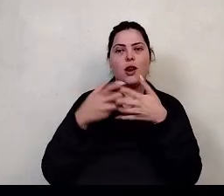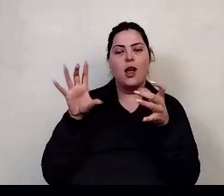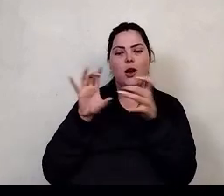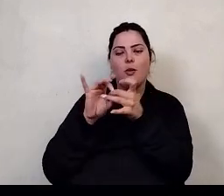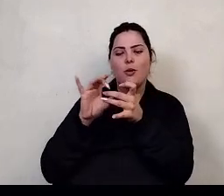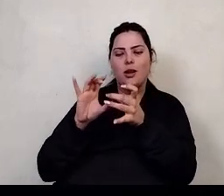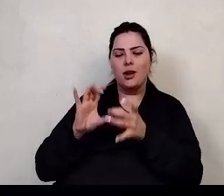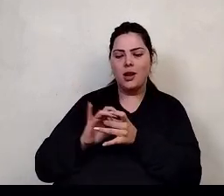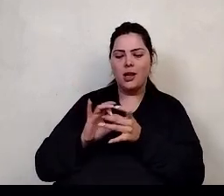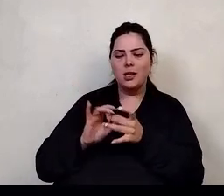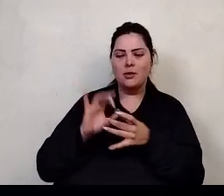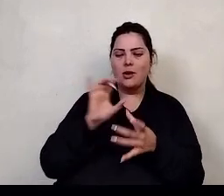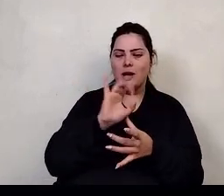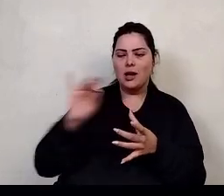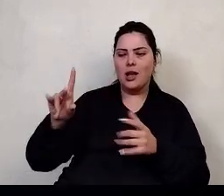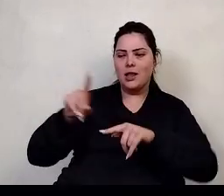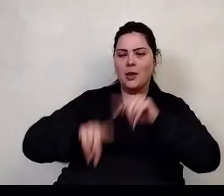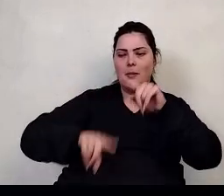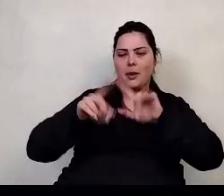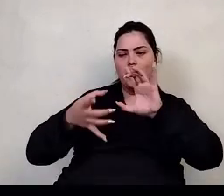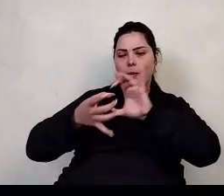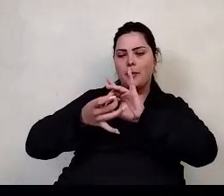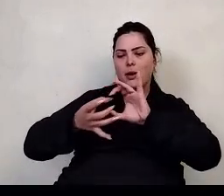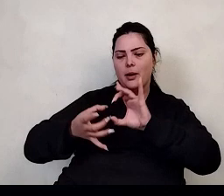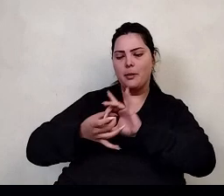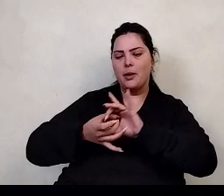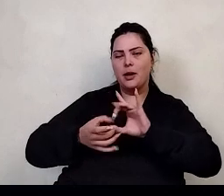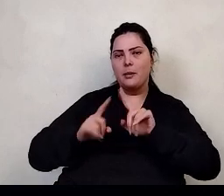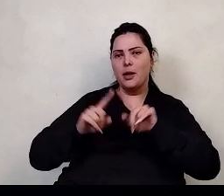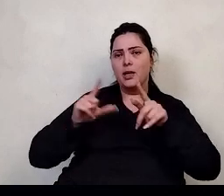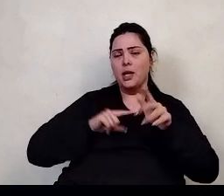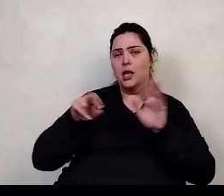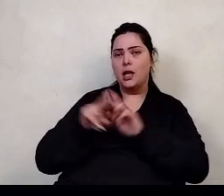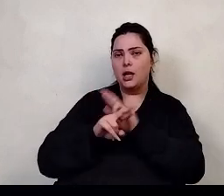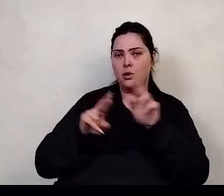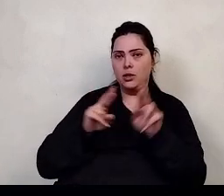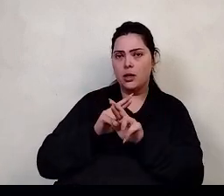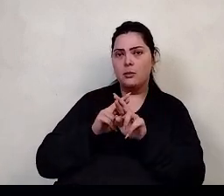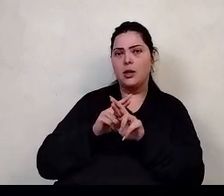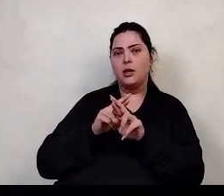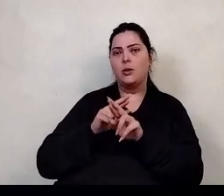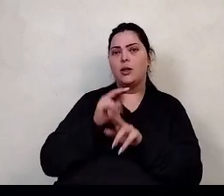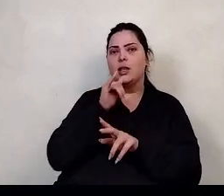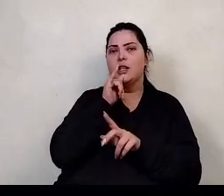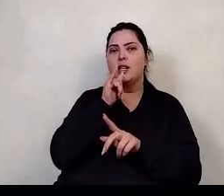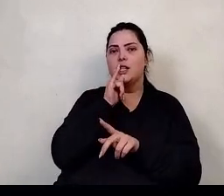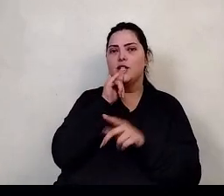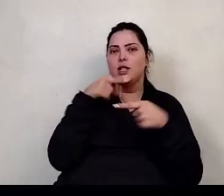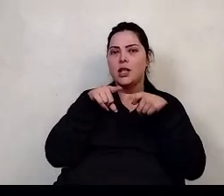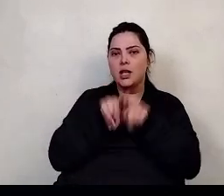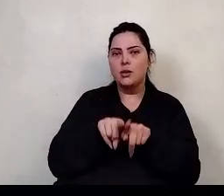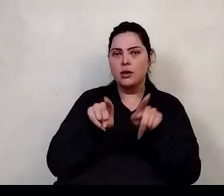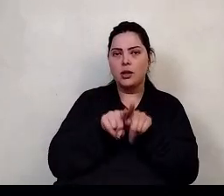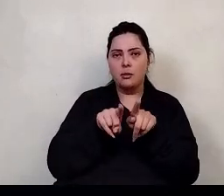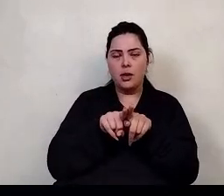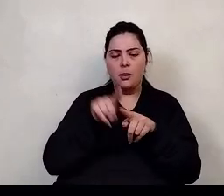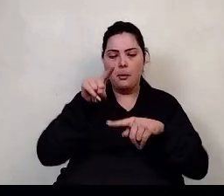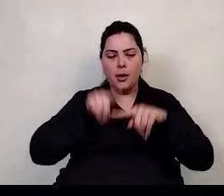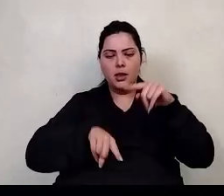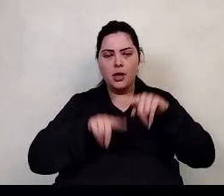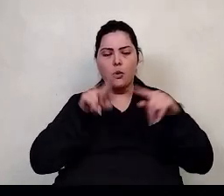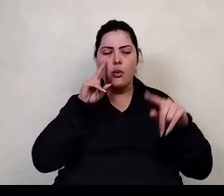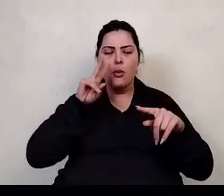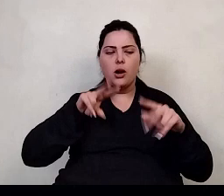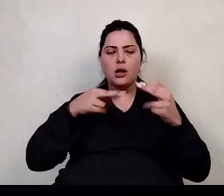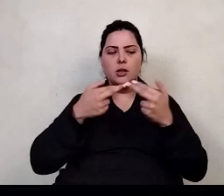componente. Agora, existe uma intersecção entre o teste de integração e o teste de componente, que é você olhar para os pontos de